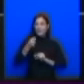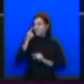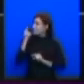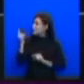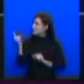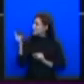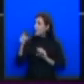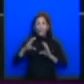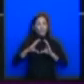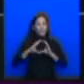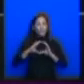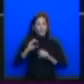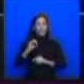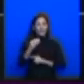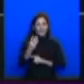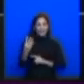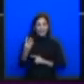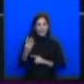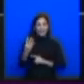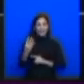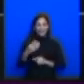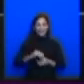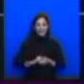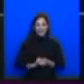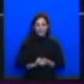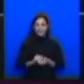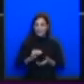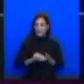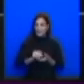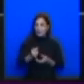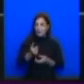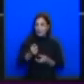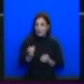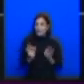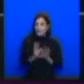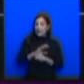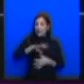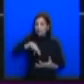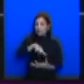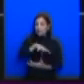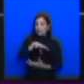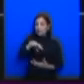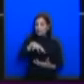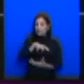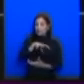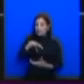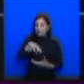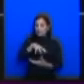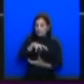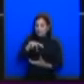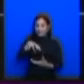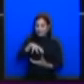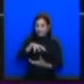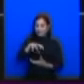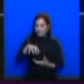Bola 04. Bola 04. Falta muito pouco. Globo girando.